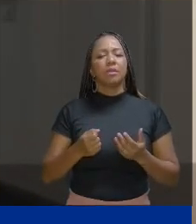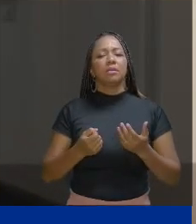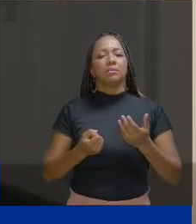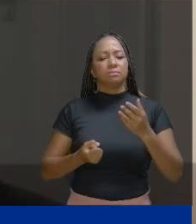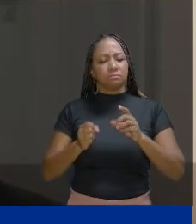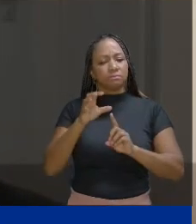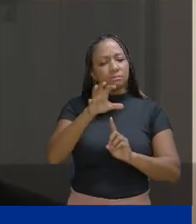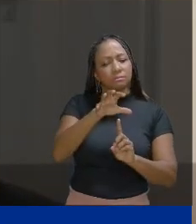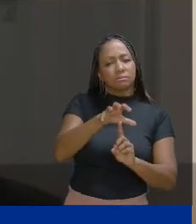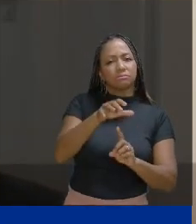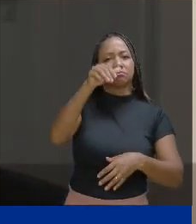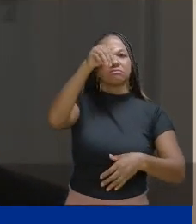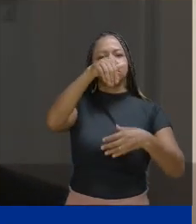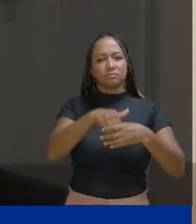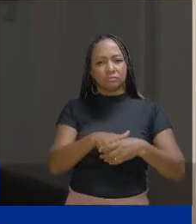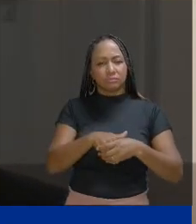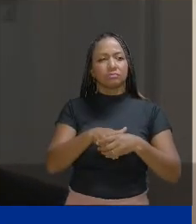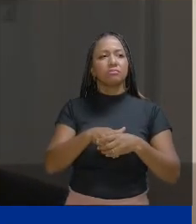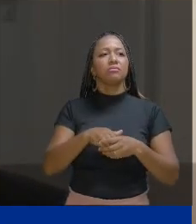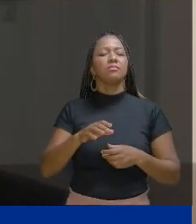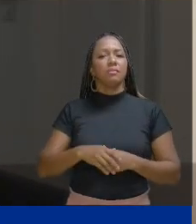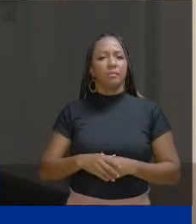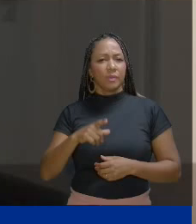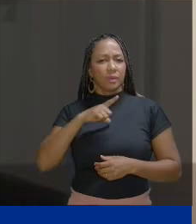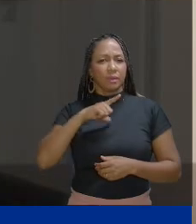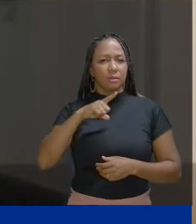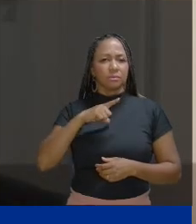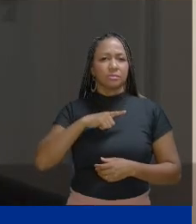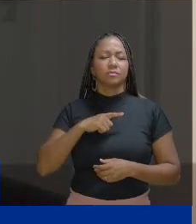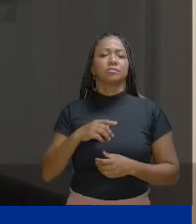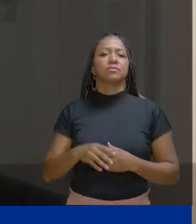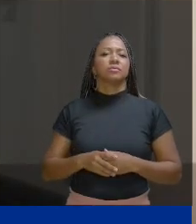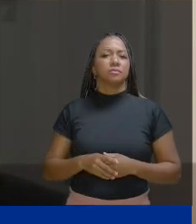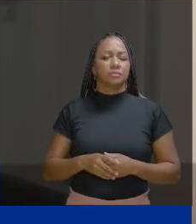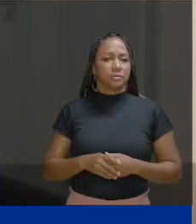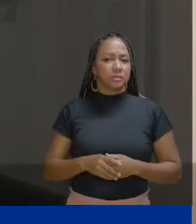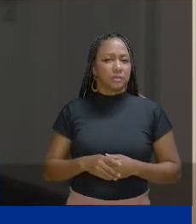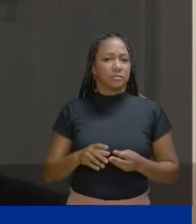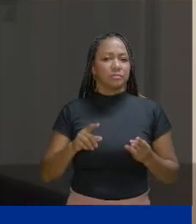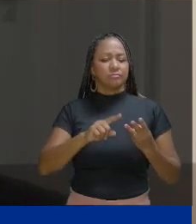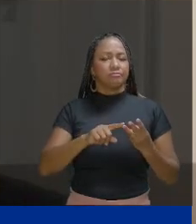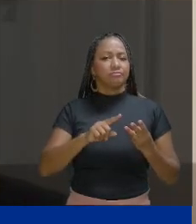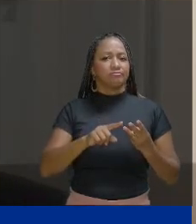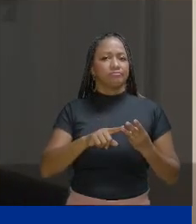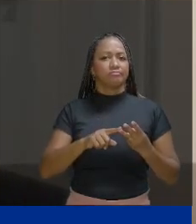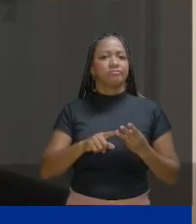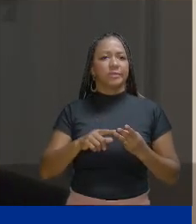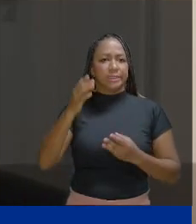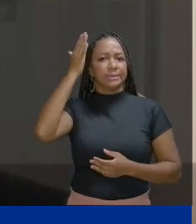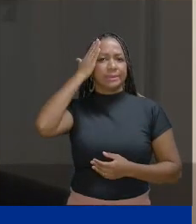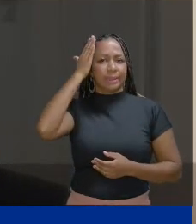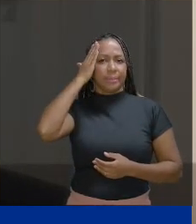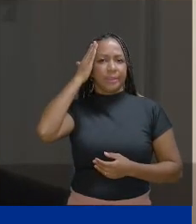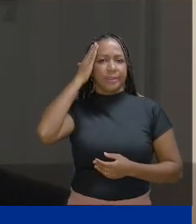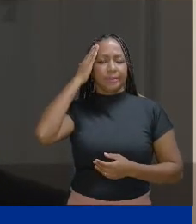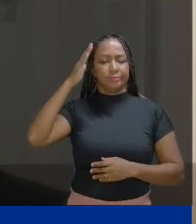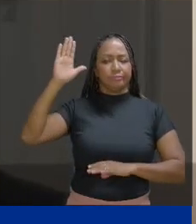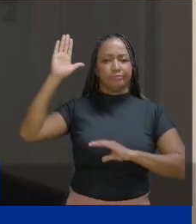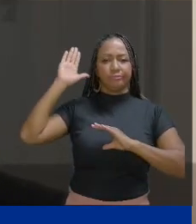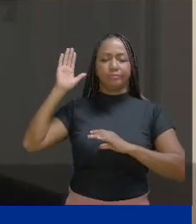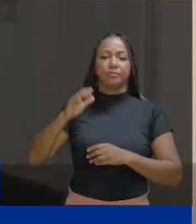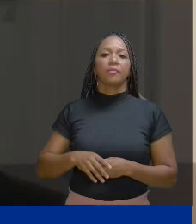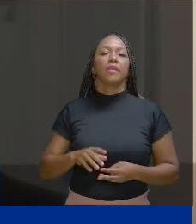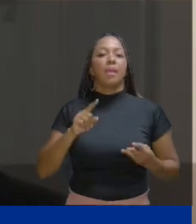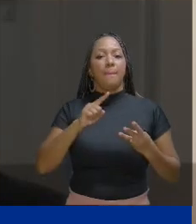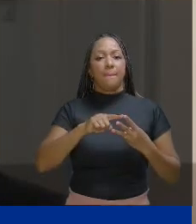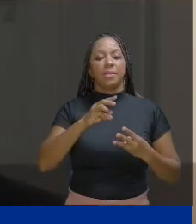de votos. A segunda, a existência da gravidade, ou essa suposta gravidade. O terceiro, a anuência. Em primeiro, o